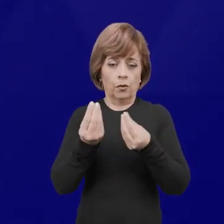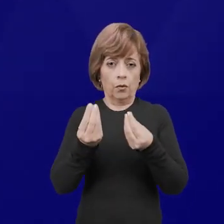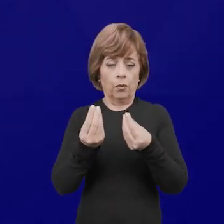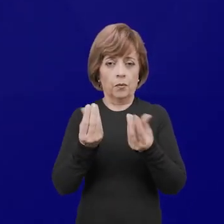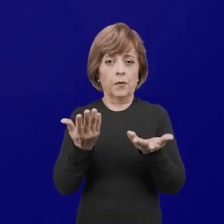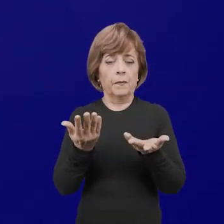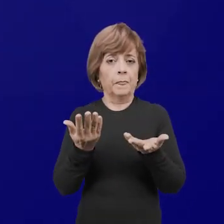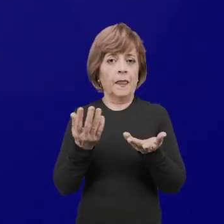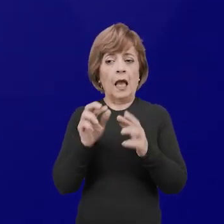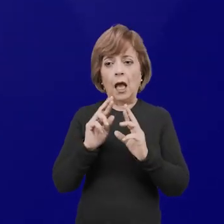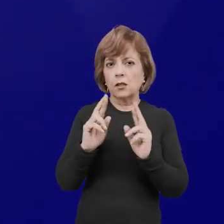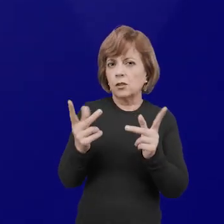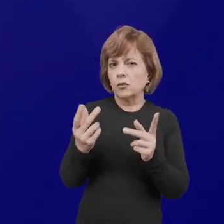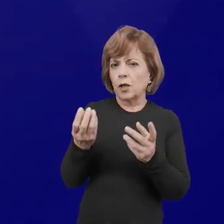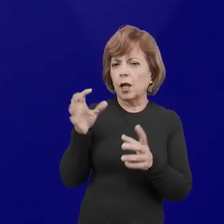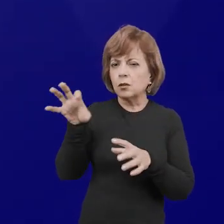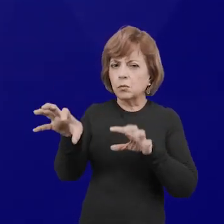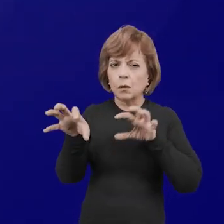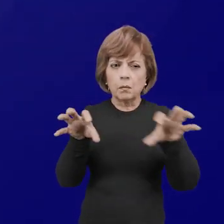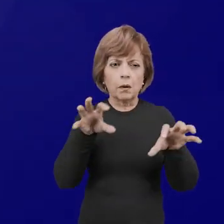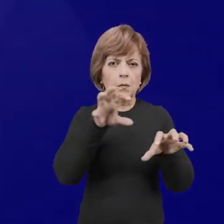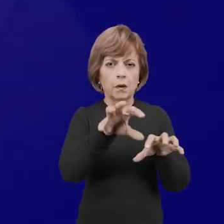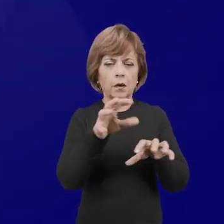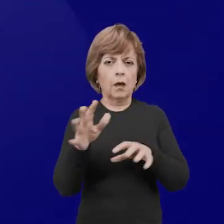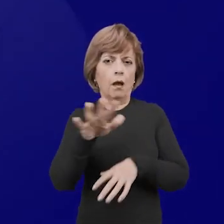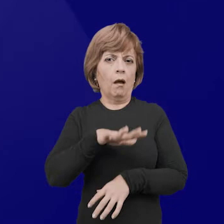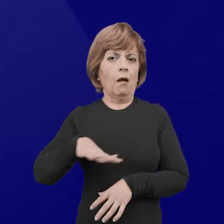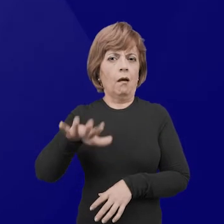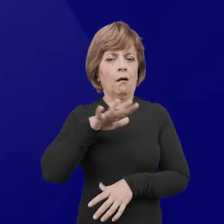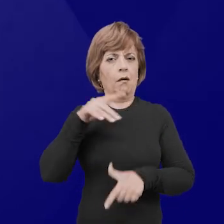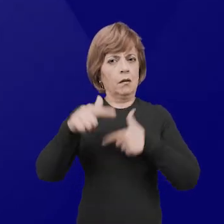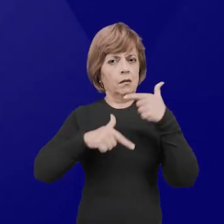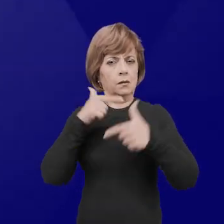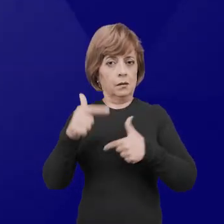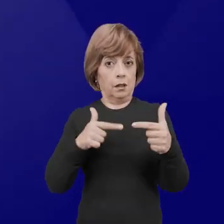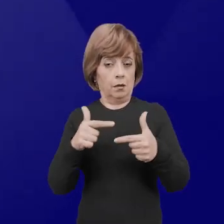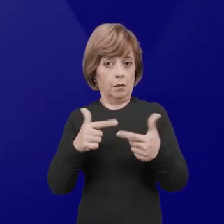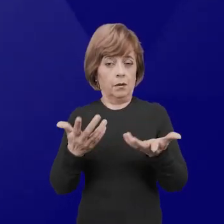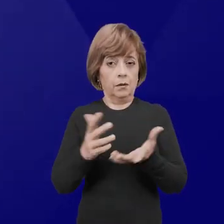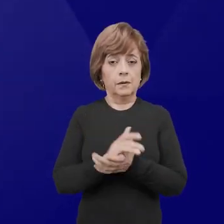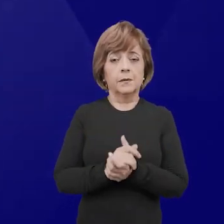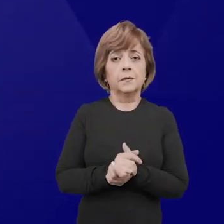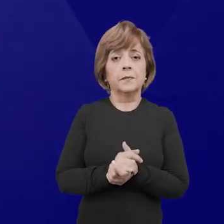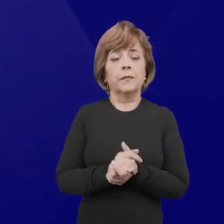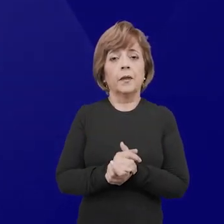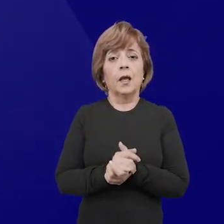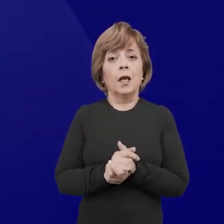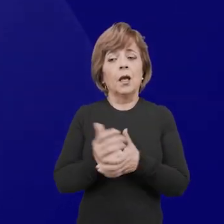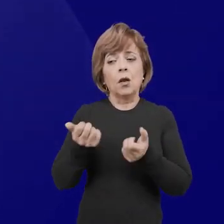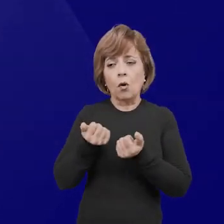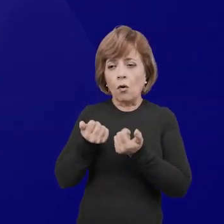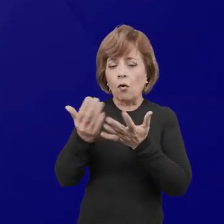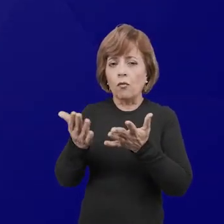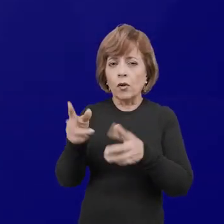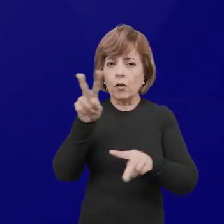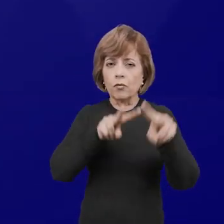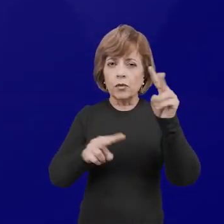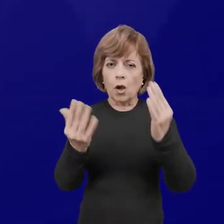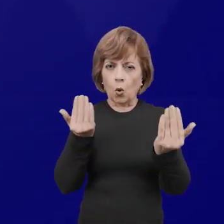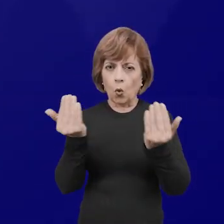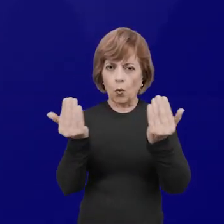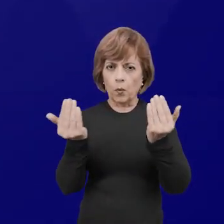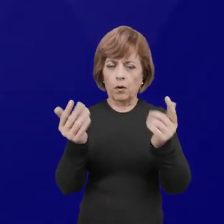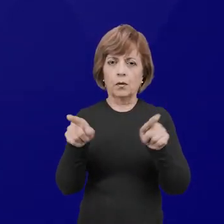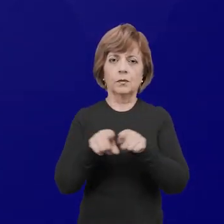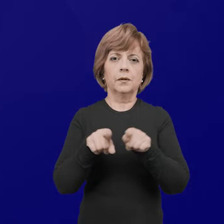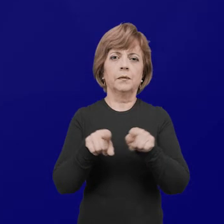distinta por diferentes comarcas, por diferentes áreas de atribuição, por diferentes promotorias, e oferecer uma visão comparativa.